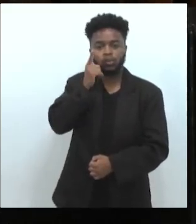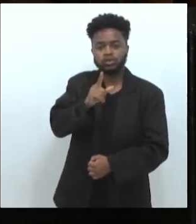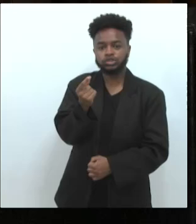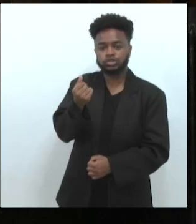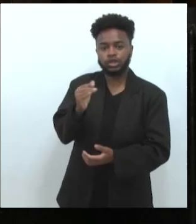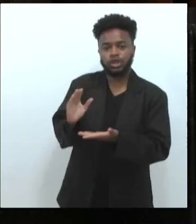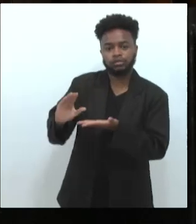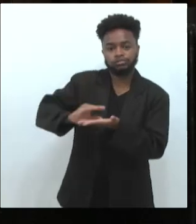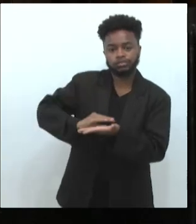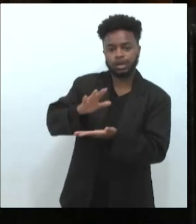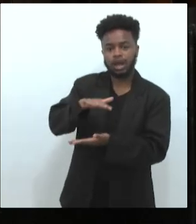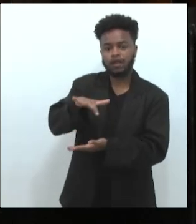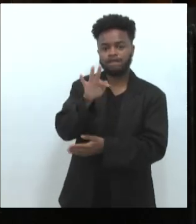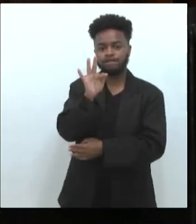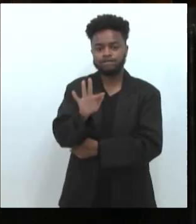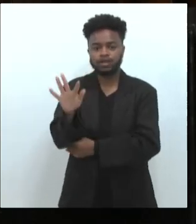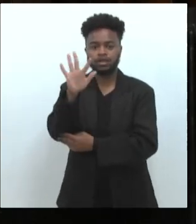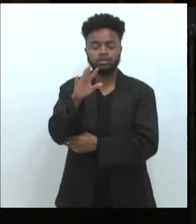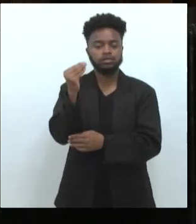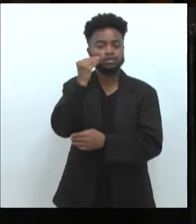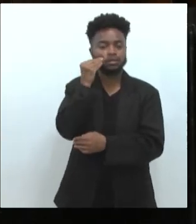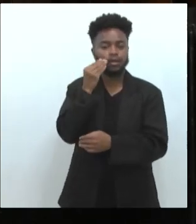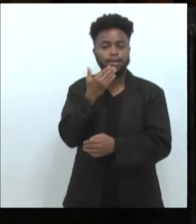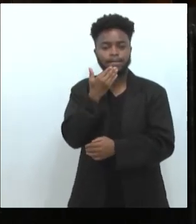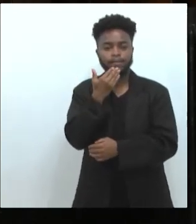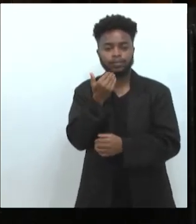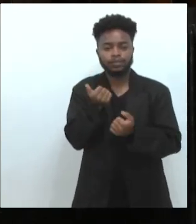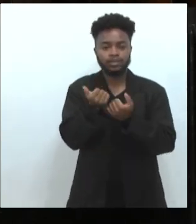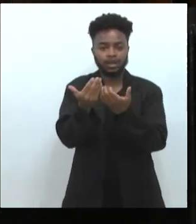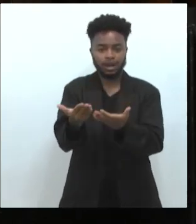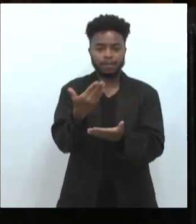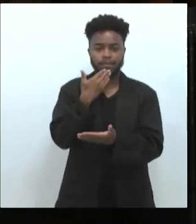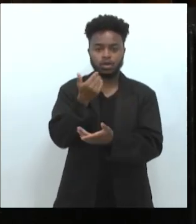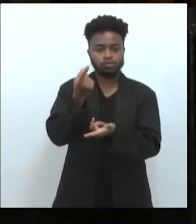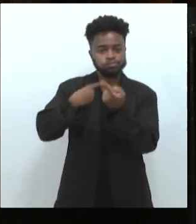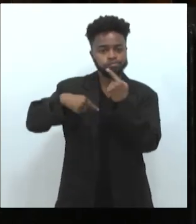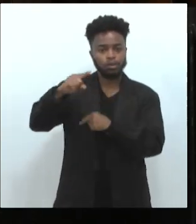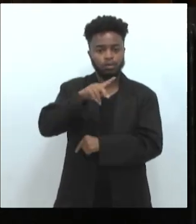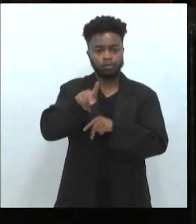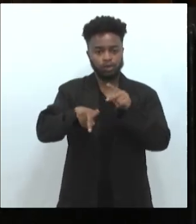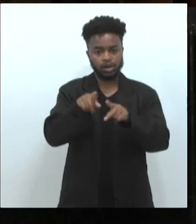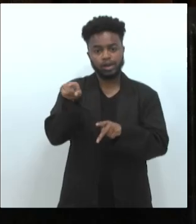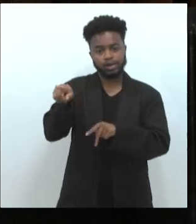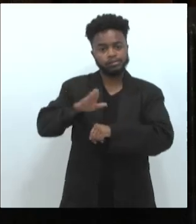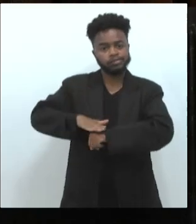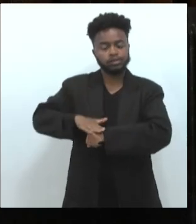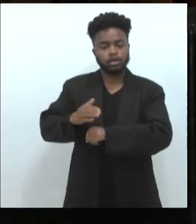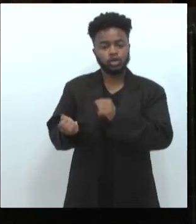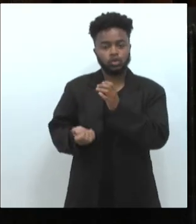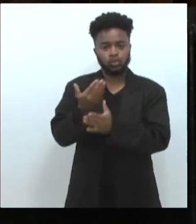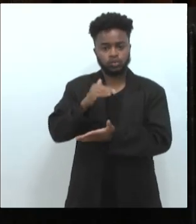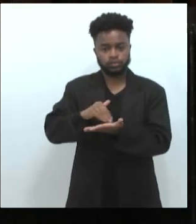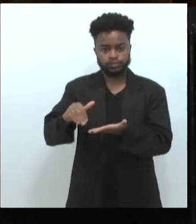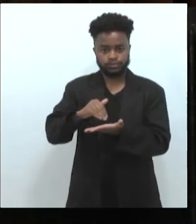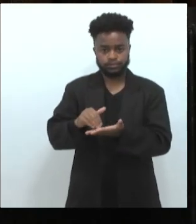área federal e poder melhor entregar para a população, ele criou a Secretaria de Segurança